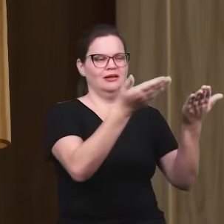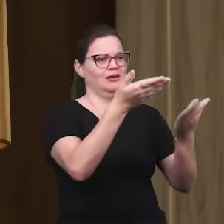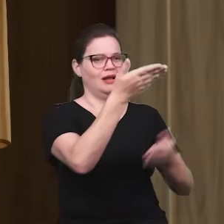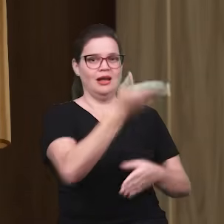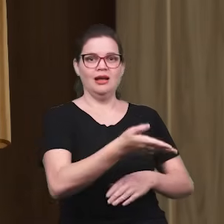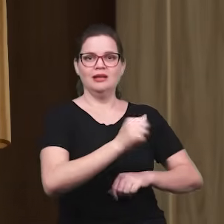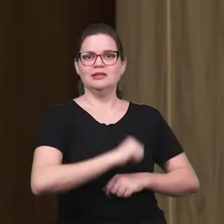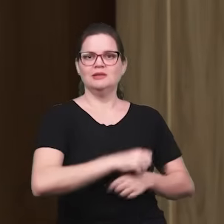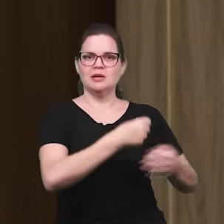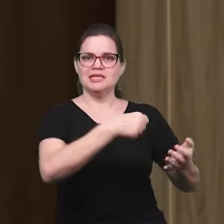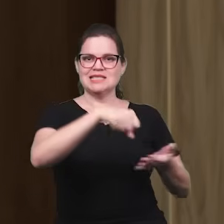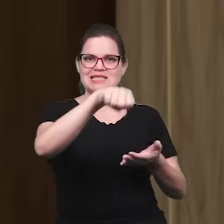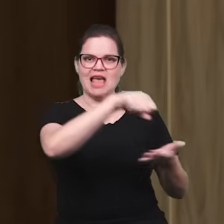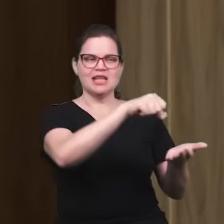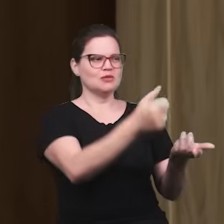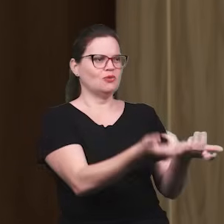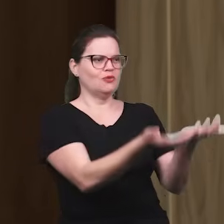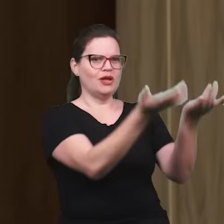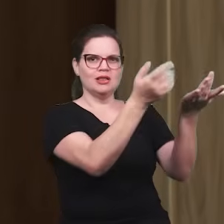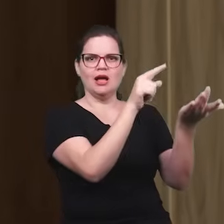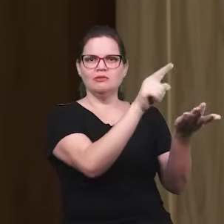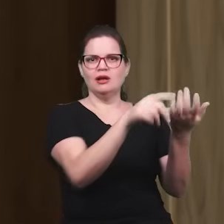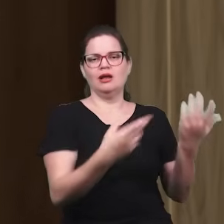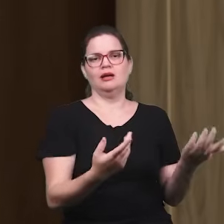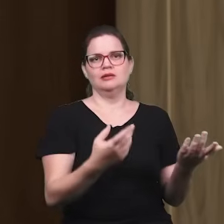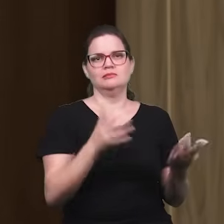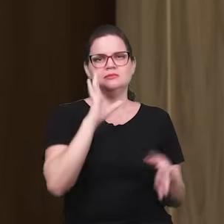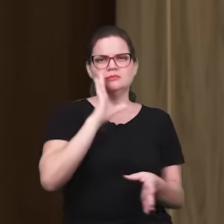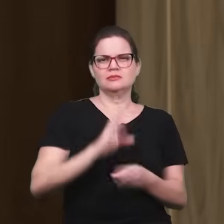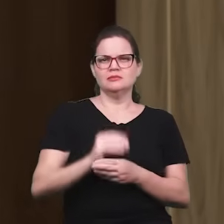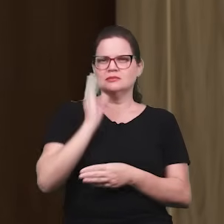Neustã. Então, olha, o que é interpretar